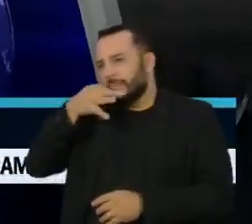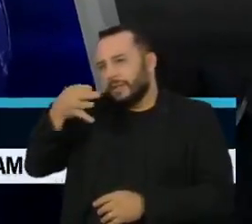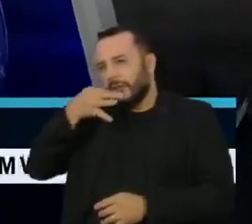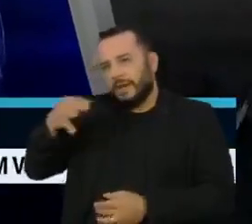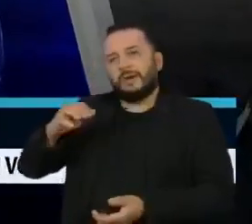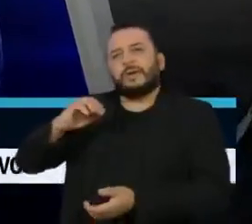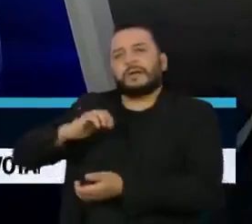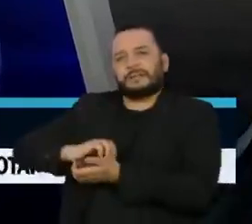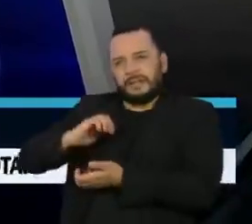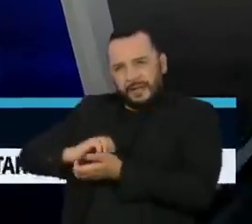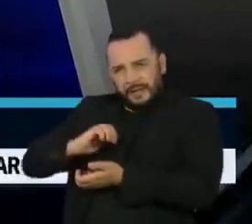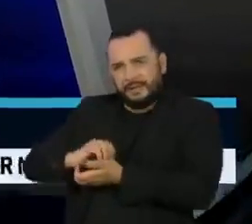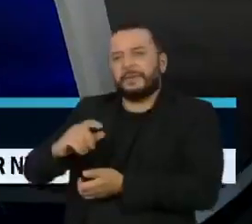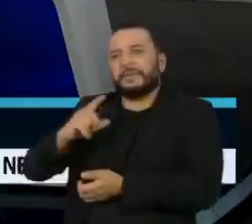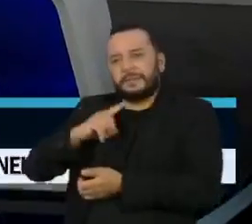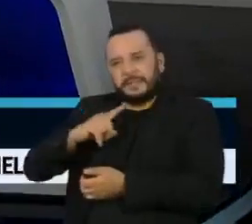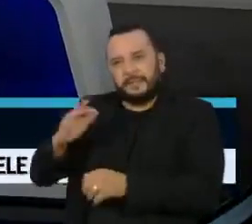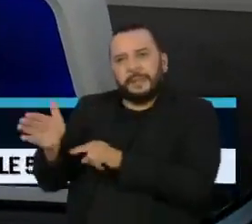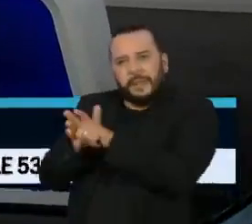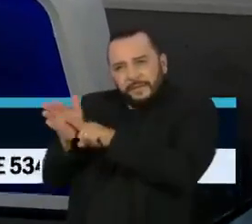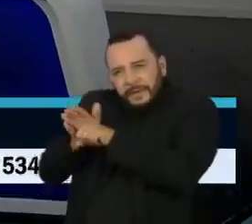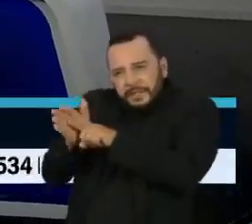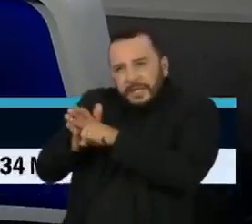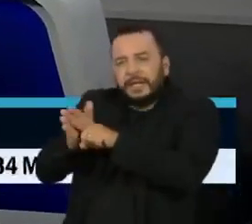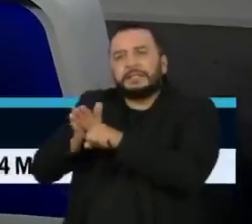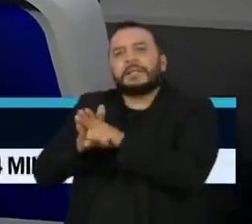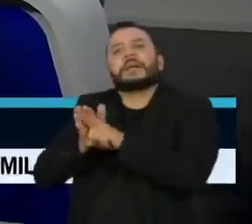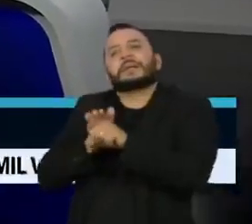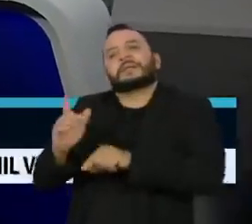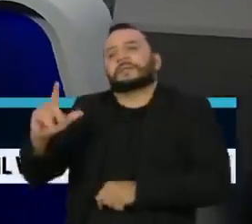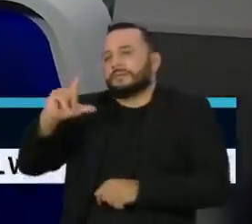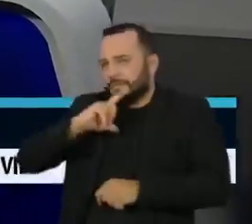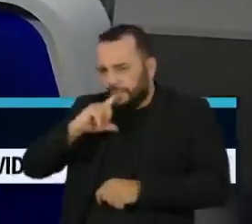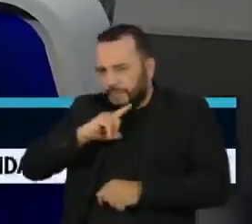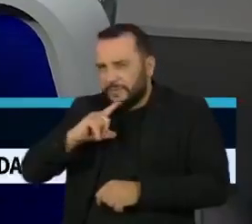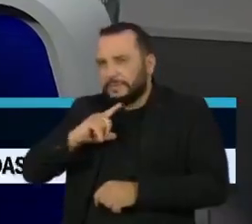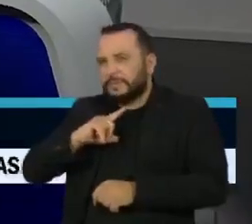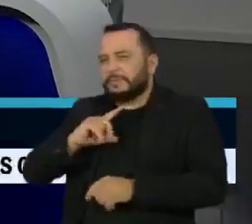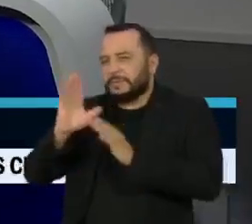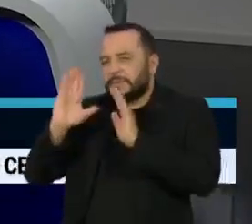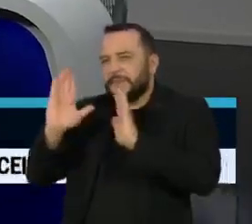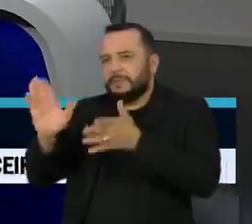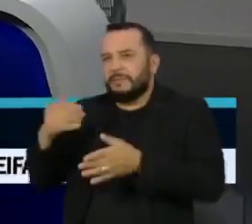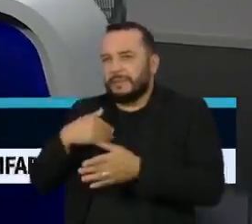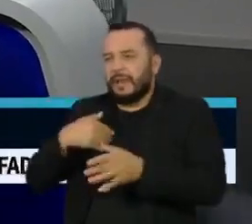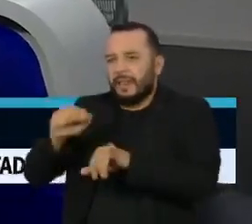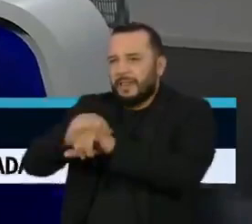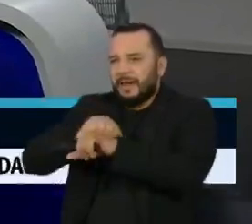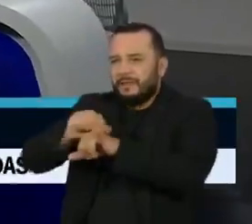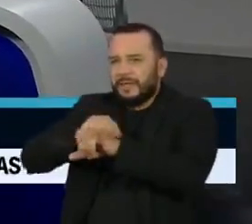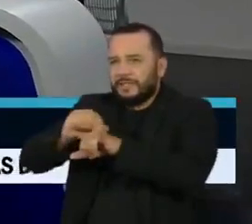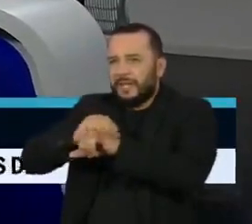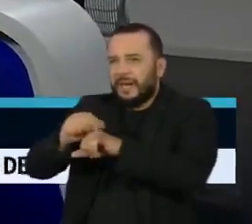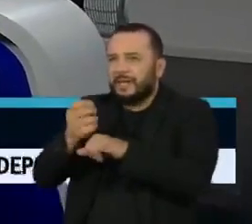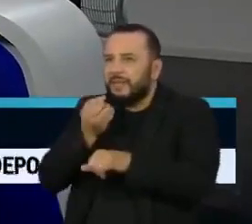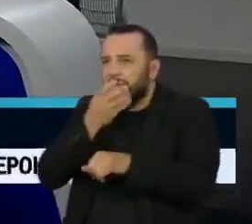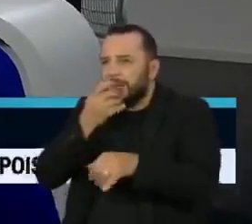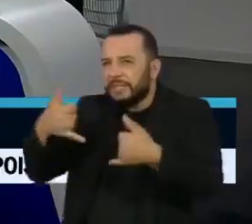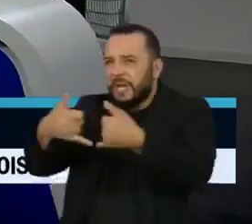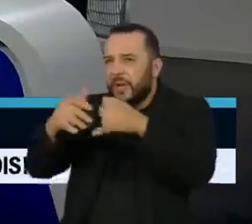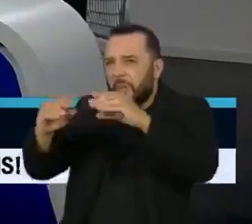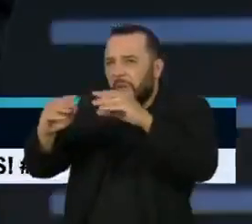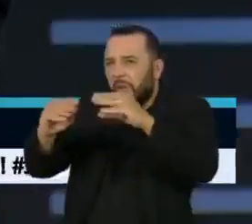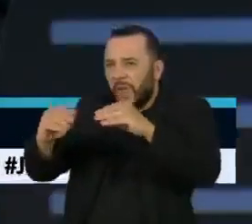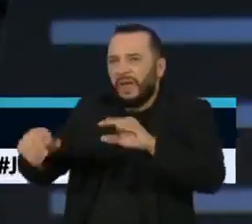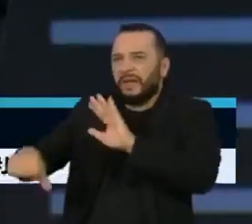modo o resultado da vasda jato como se fala mesmo que essa decisão vem em cima de algum tipo de análise técnica